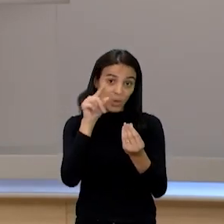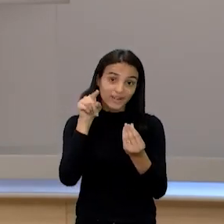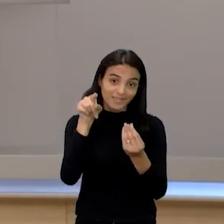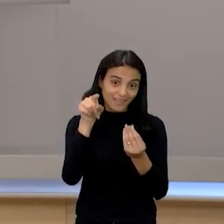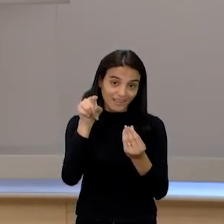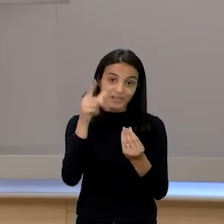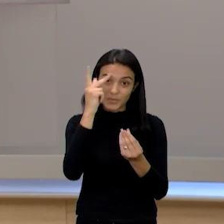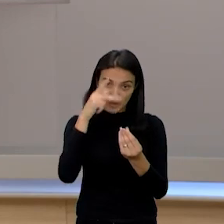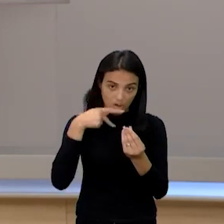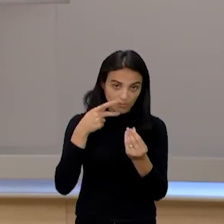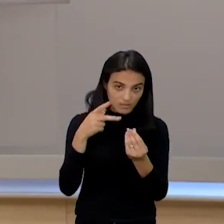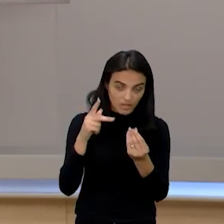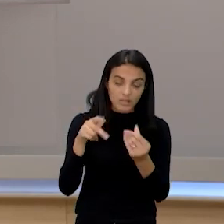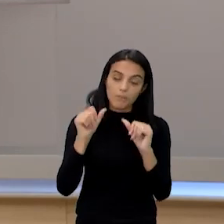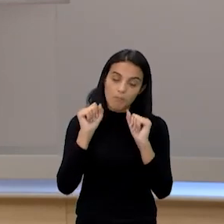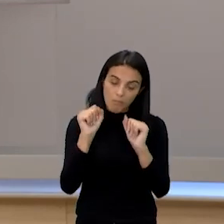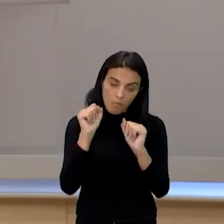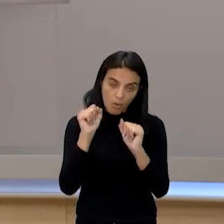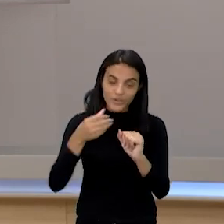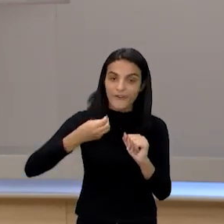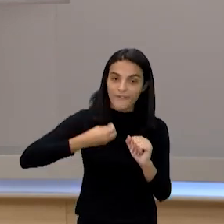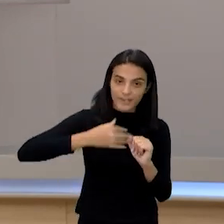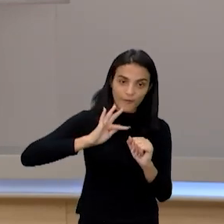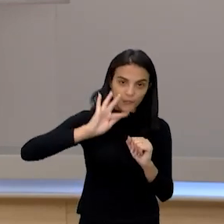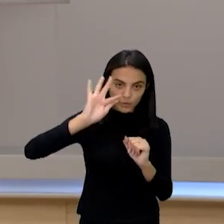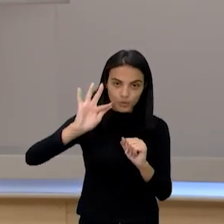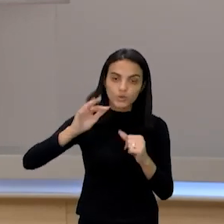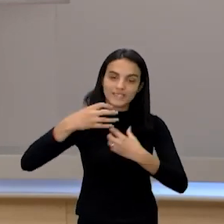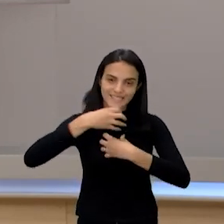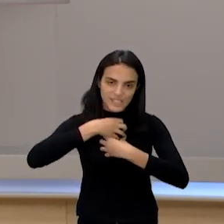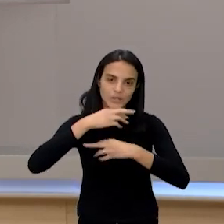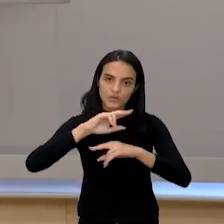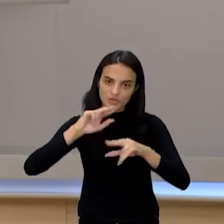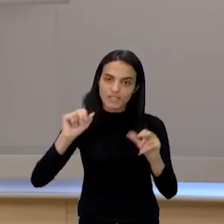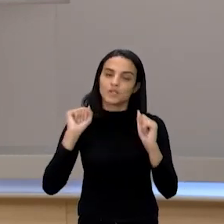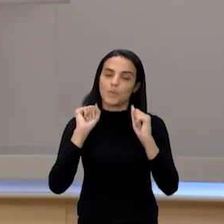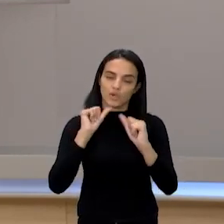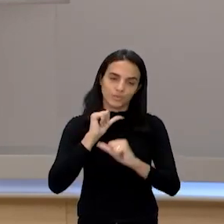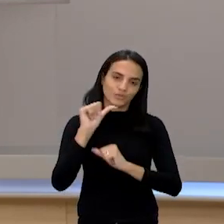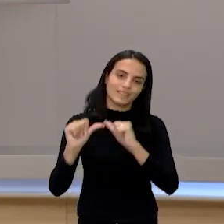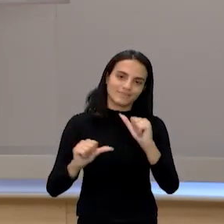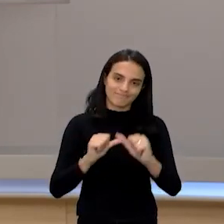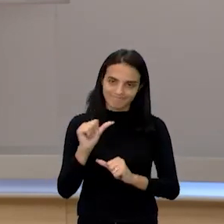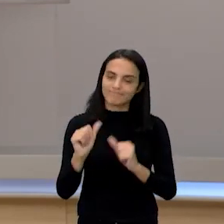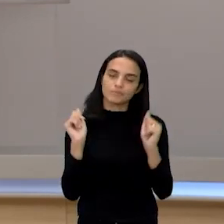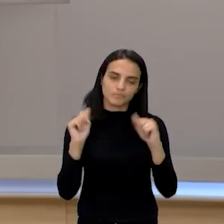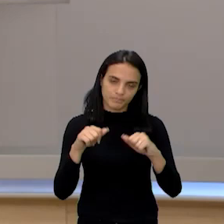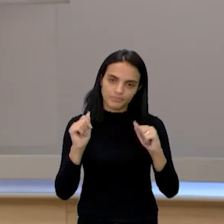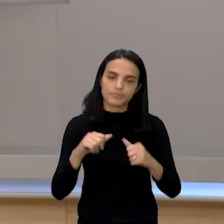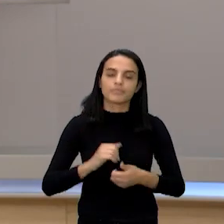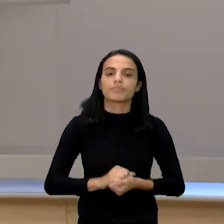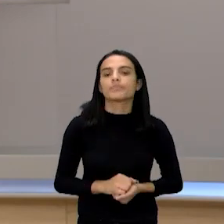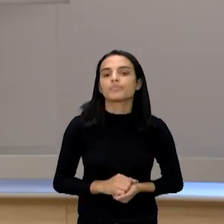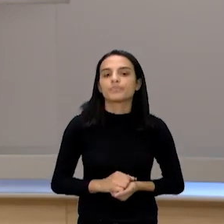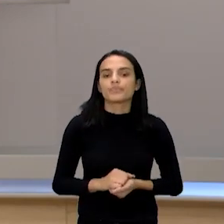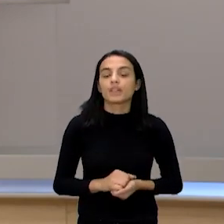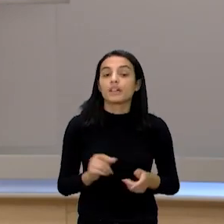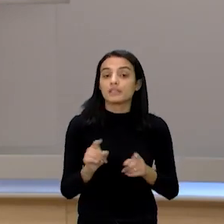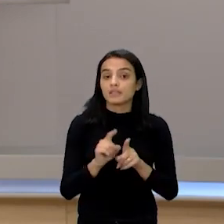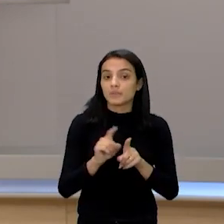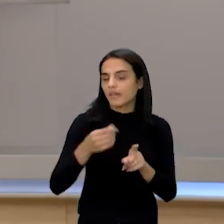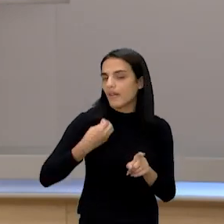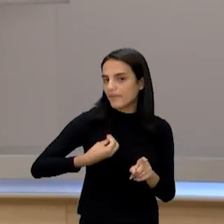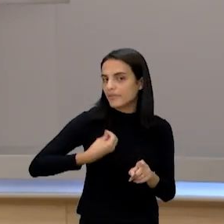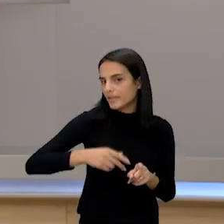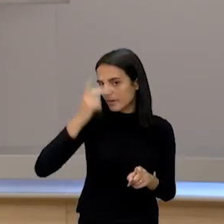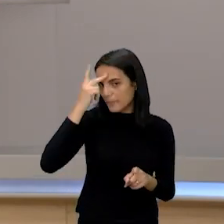a trajetória deles, pode mudar até o sentimento deles em relação à escola, aos professores e até a sua própria vida. Então,